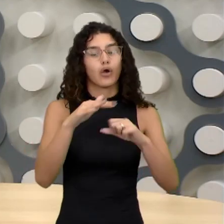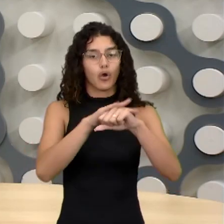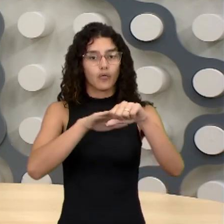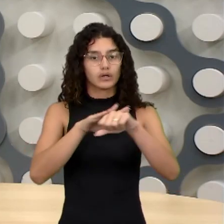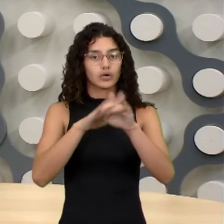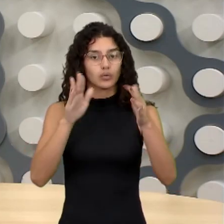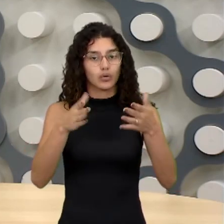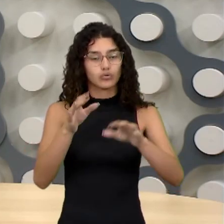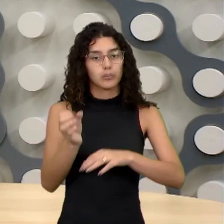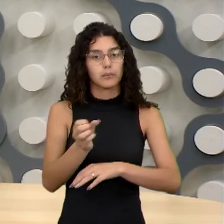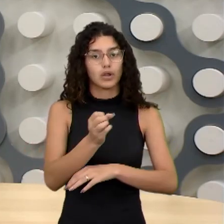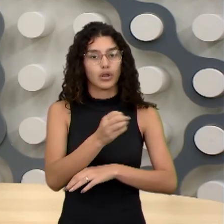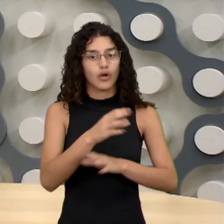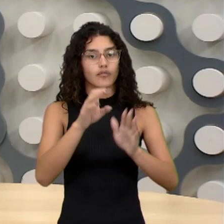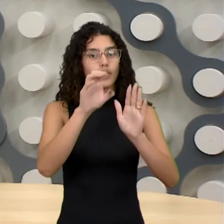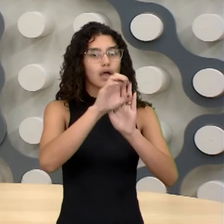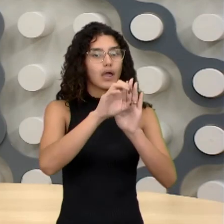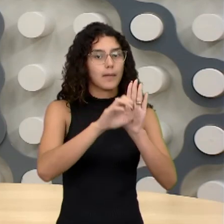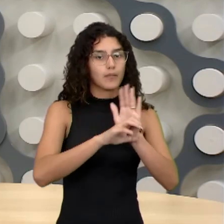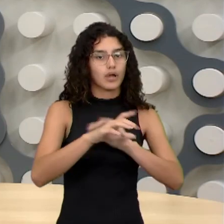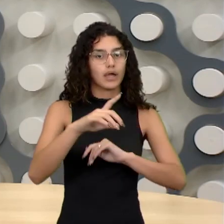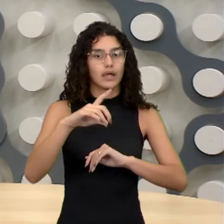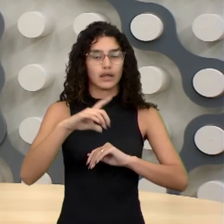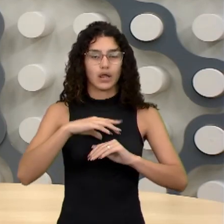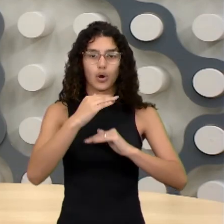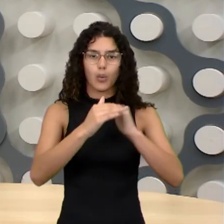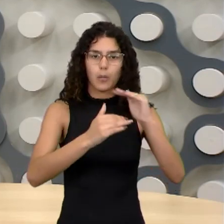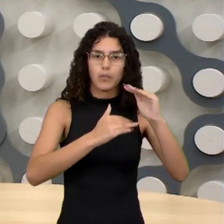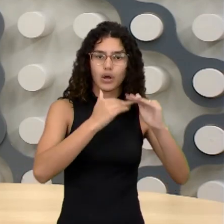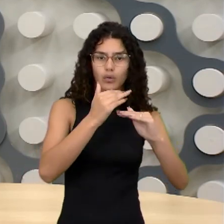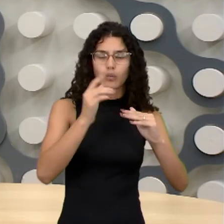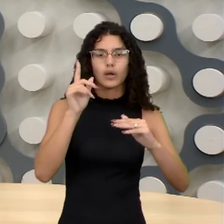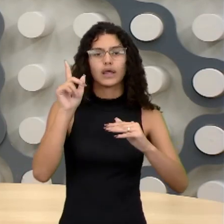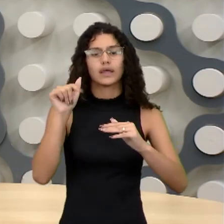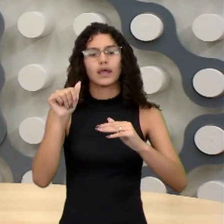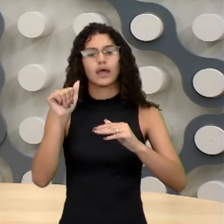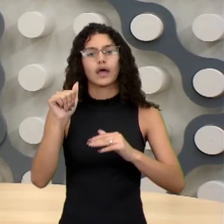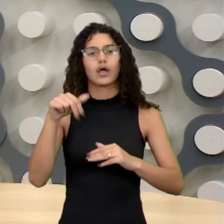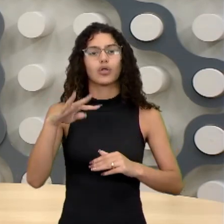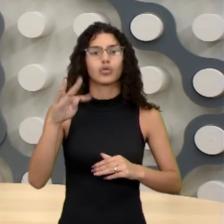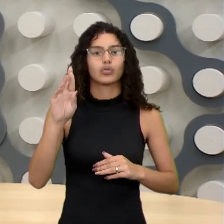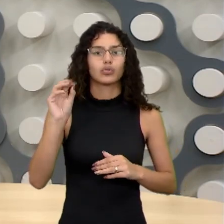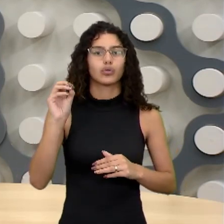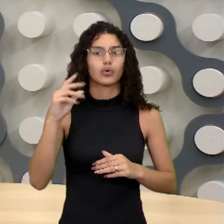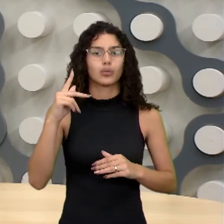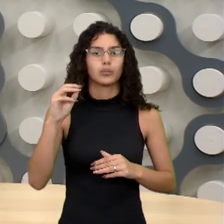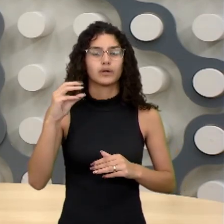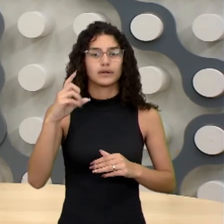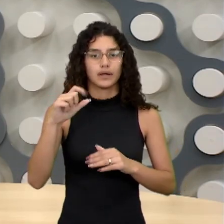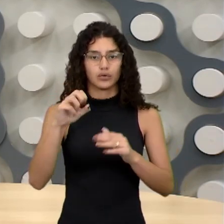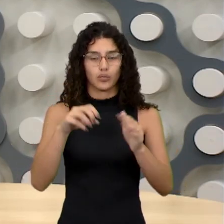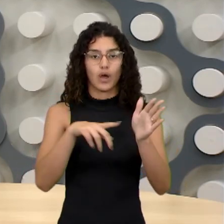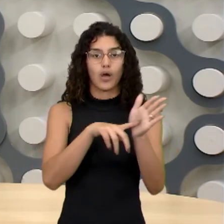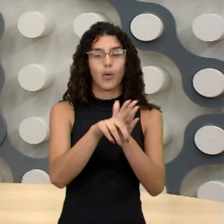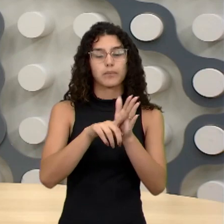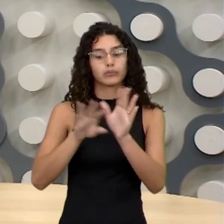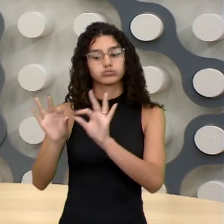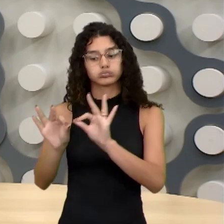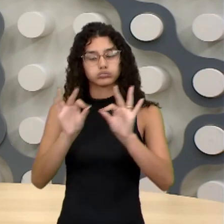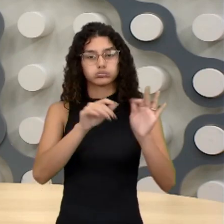hoje uma nova época, né, no período quaternário, que seria aí o antropoceno. Então, né, acompanhe as pesquisas aí,